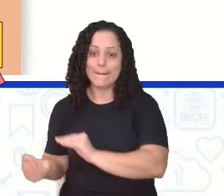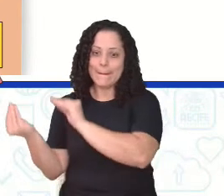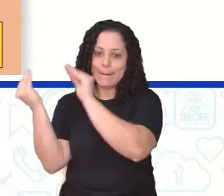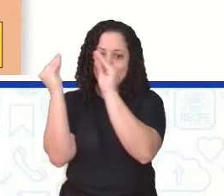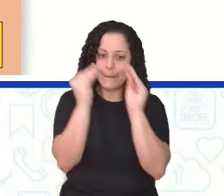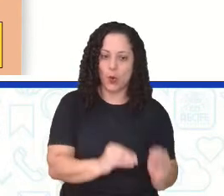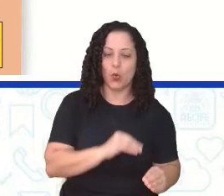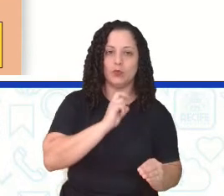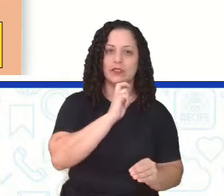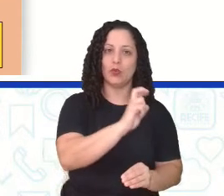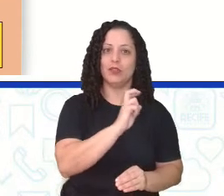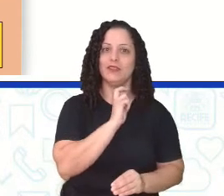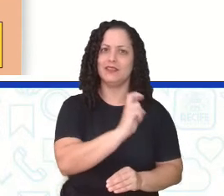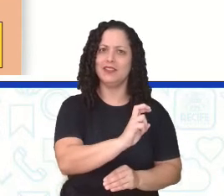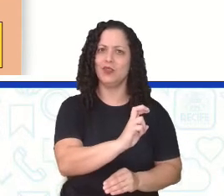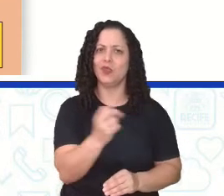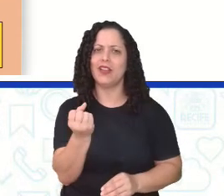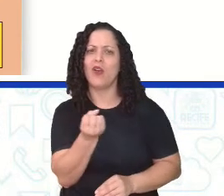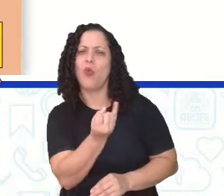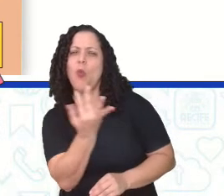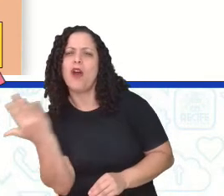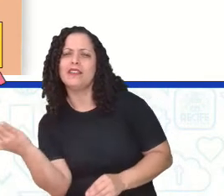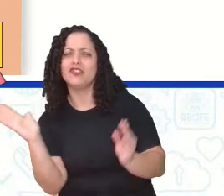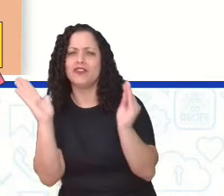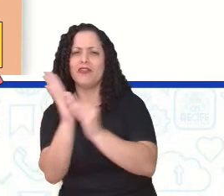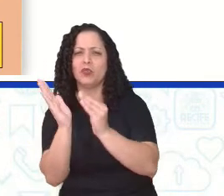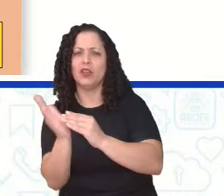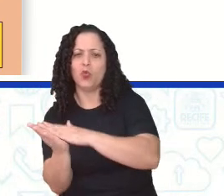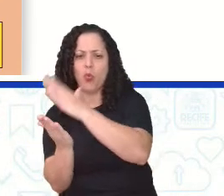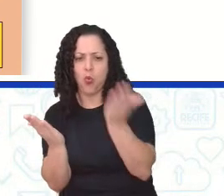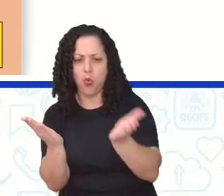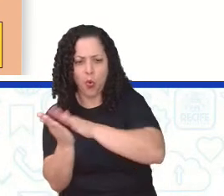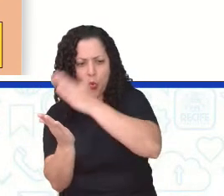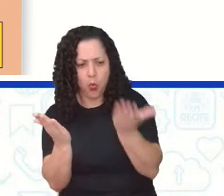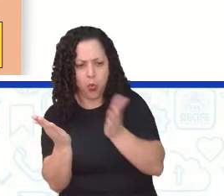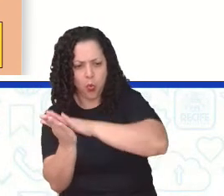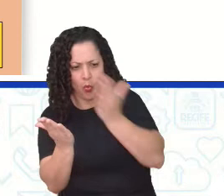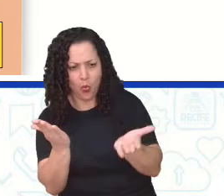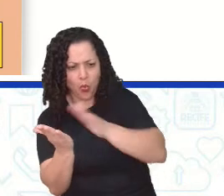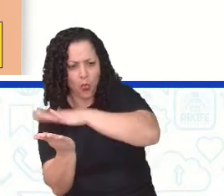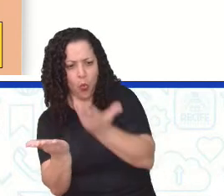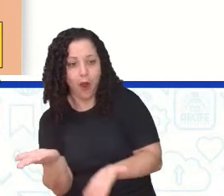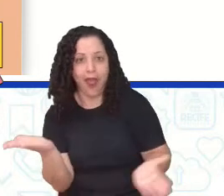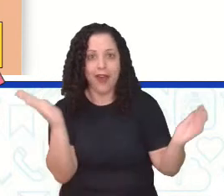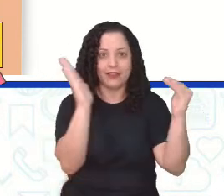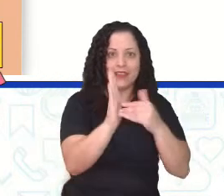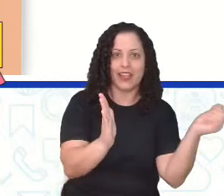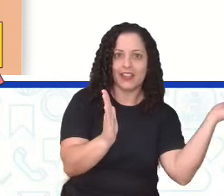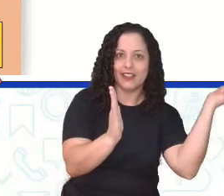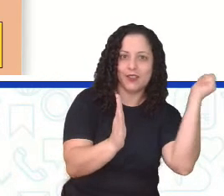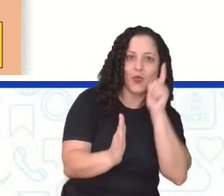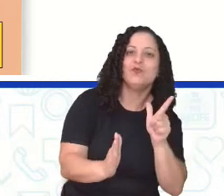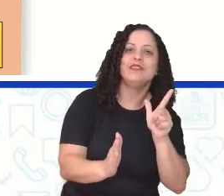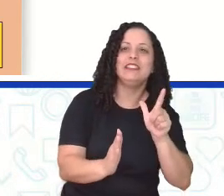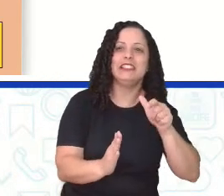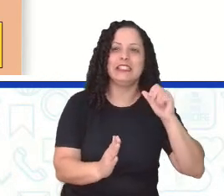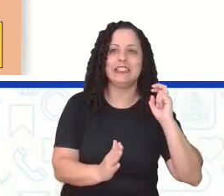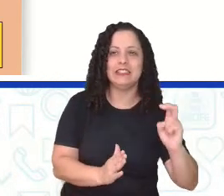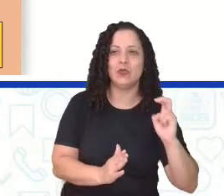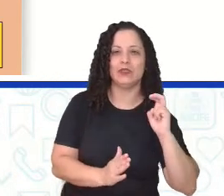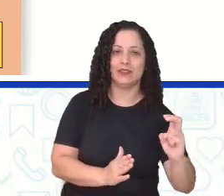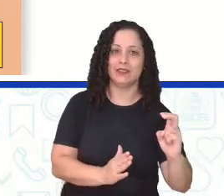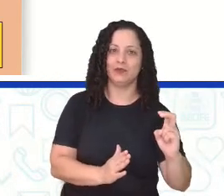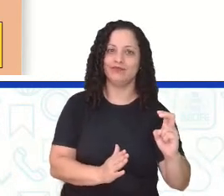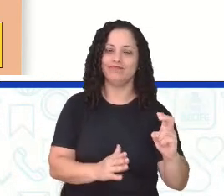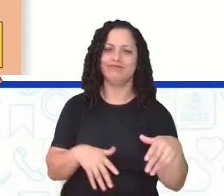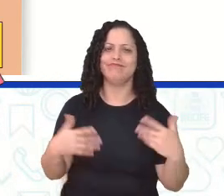55. Quantas páginas estão faltando entre essas duas páginas? A mesma questão. Qual